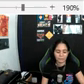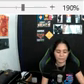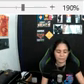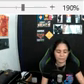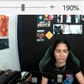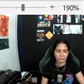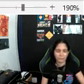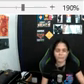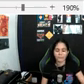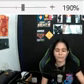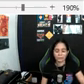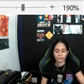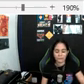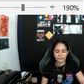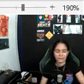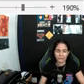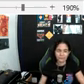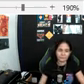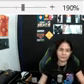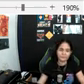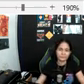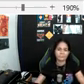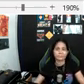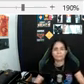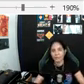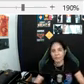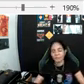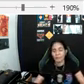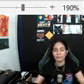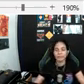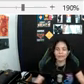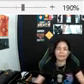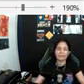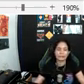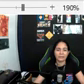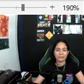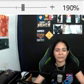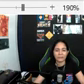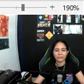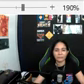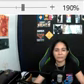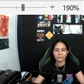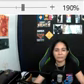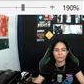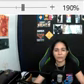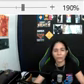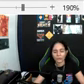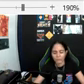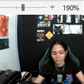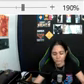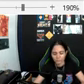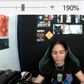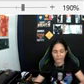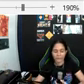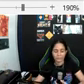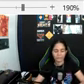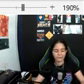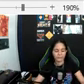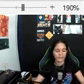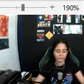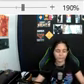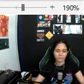verificar a altura delas. Verificar se elas cresceram ou não,